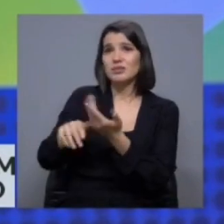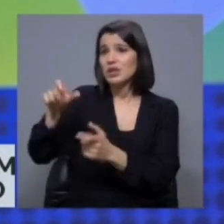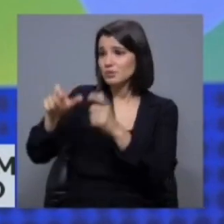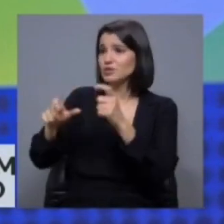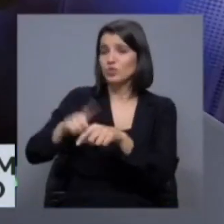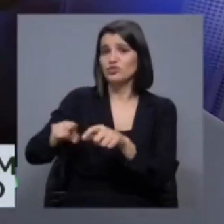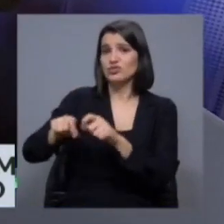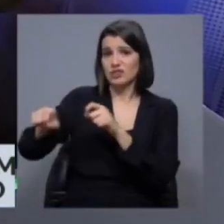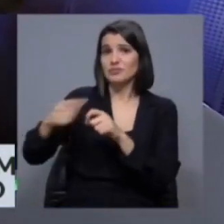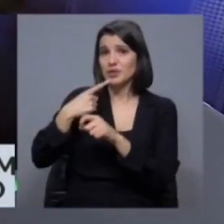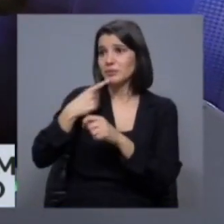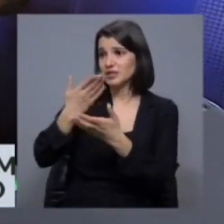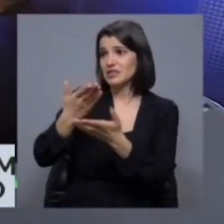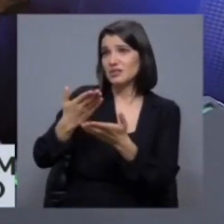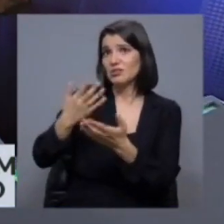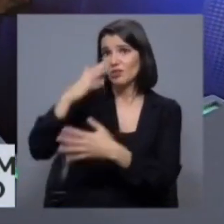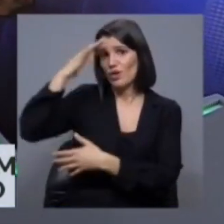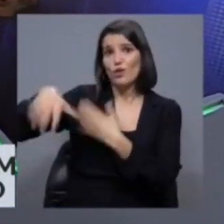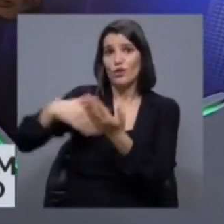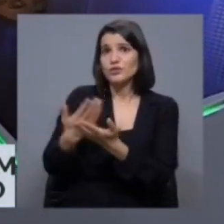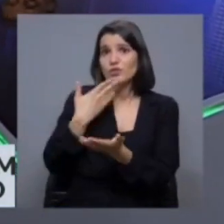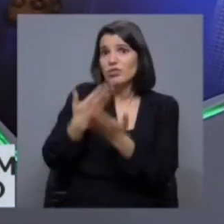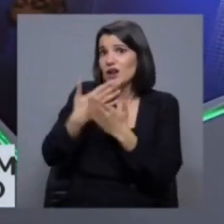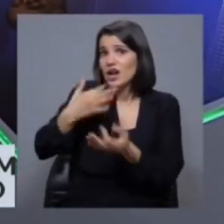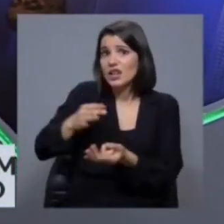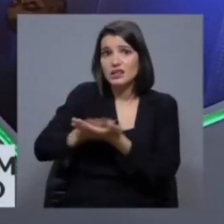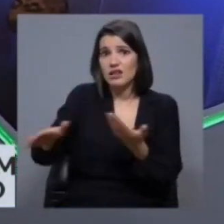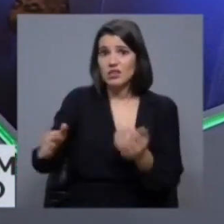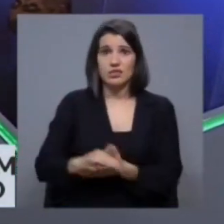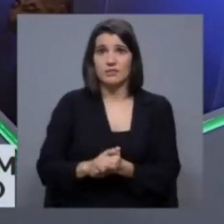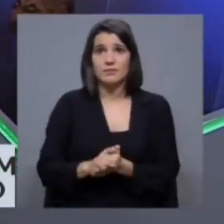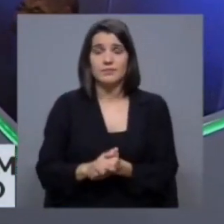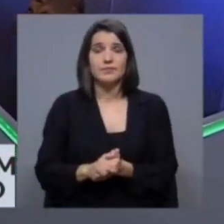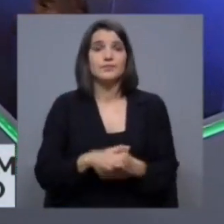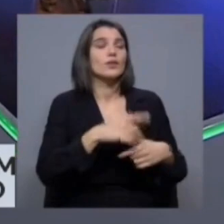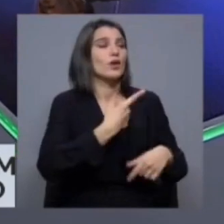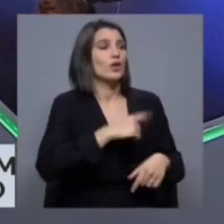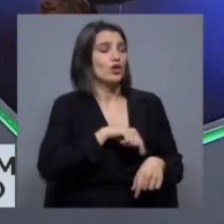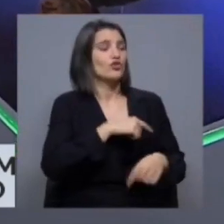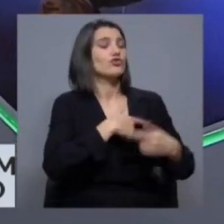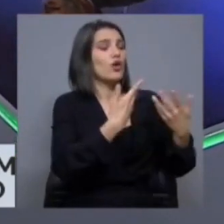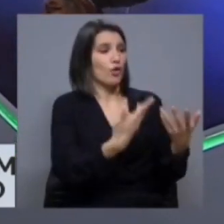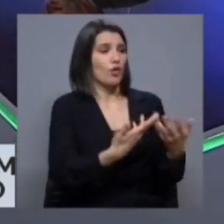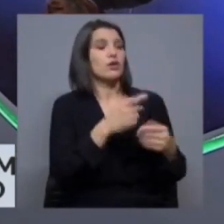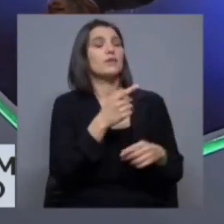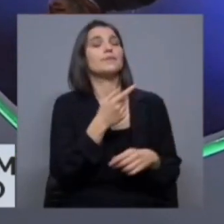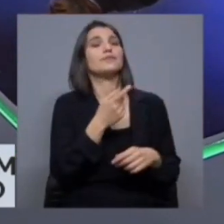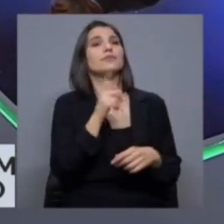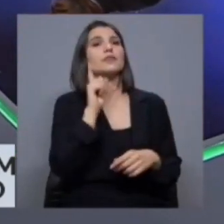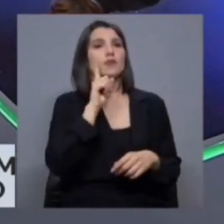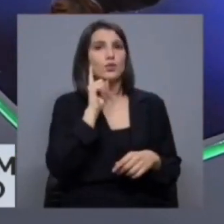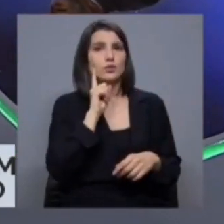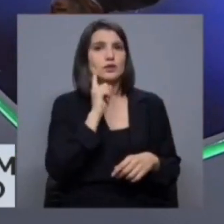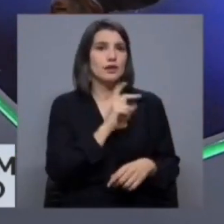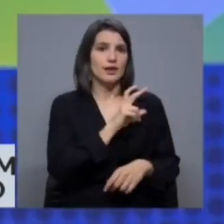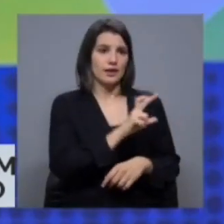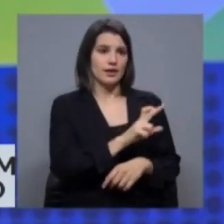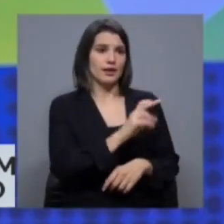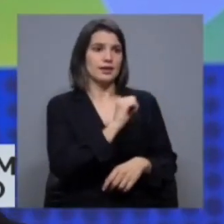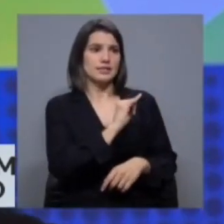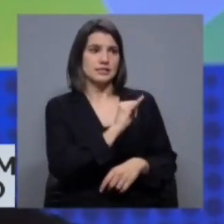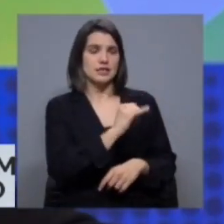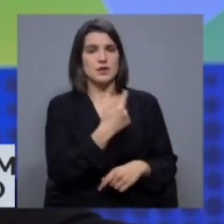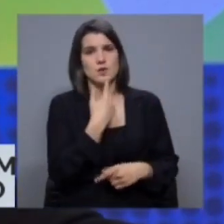esqueçam de algum tempo que estou postando coisa de cada vez nós temos hoje um valor de RS